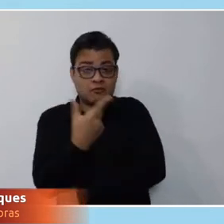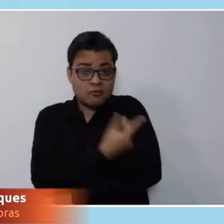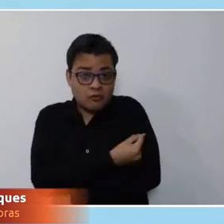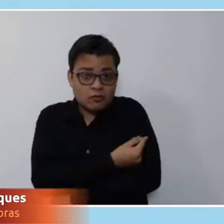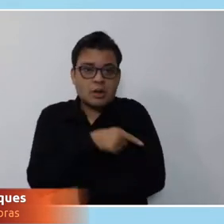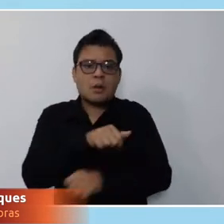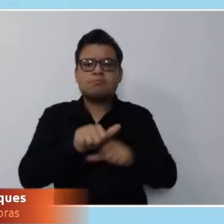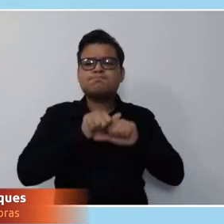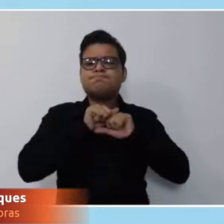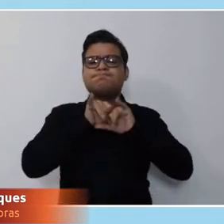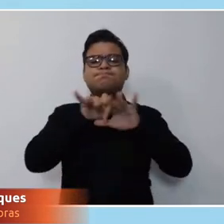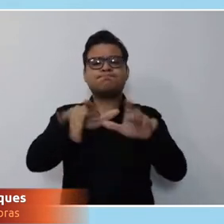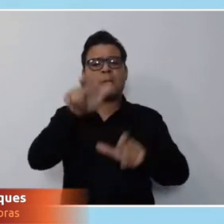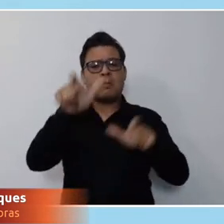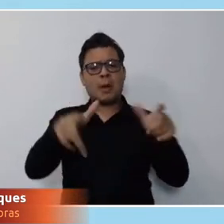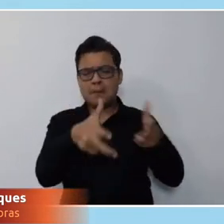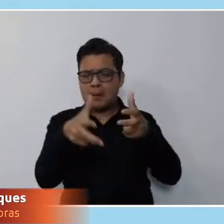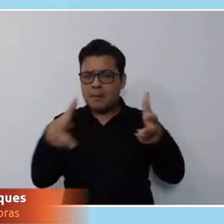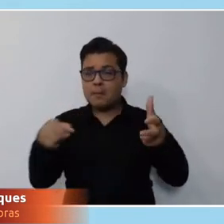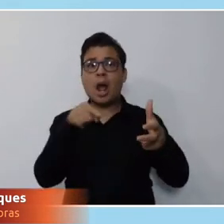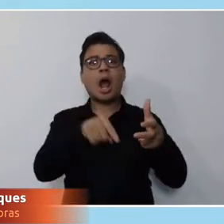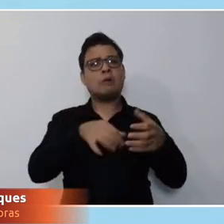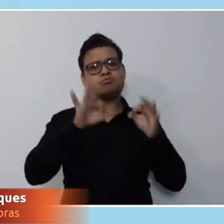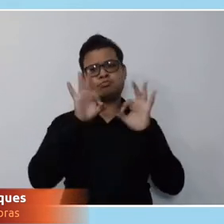uso são eficazes.